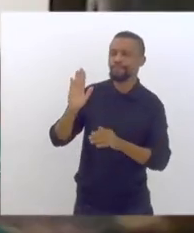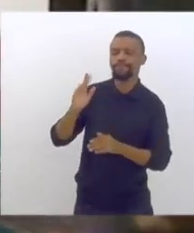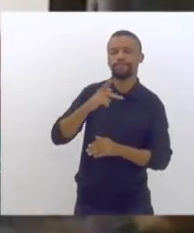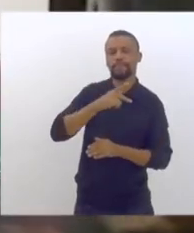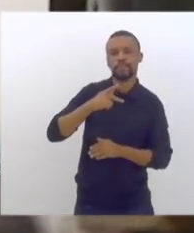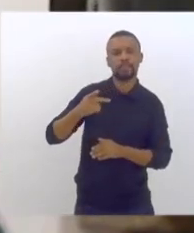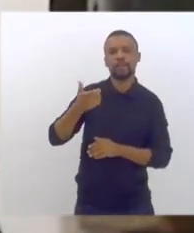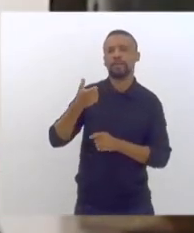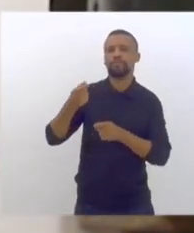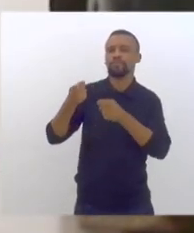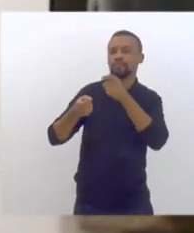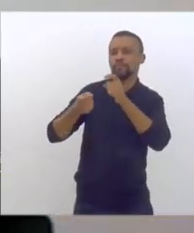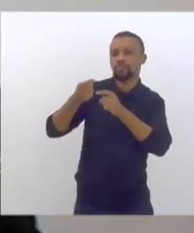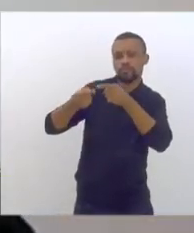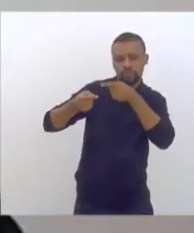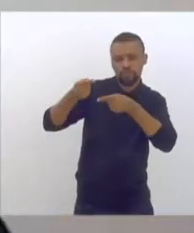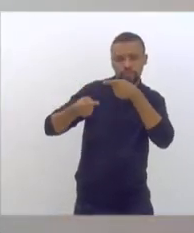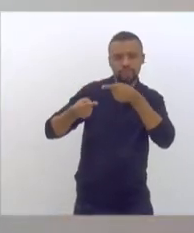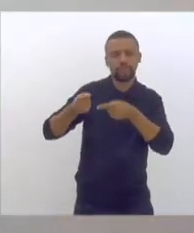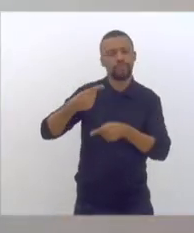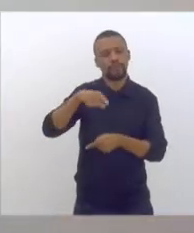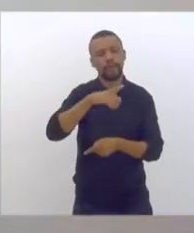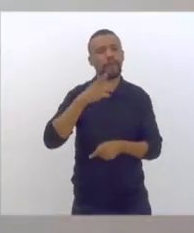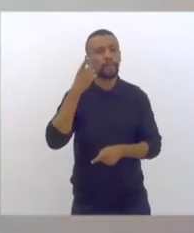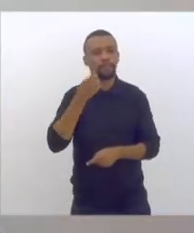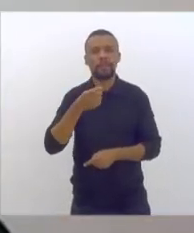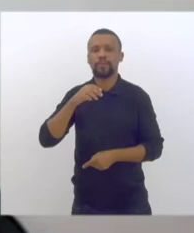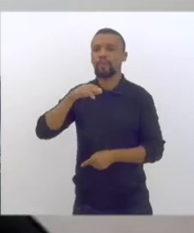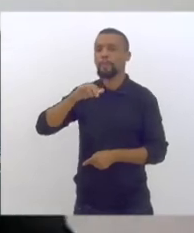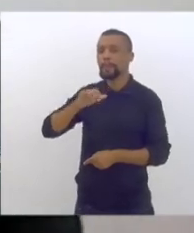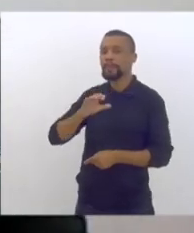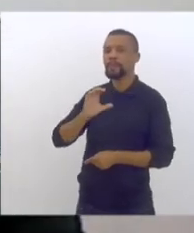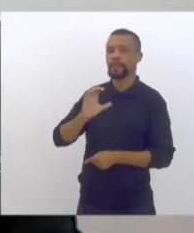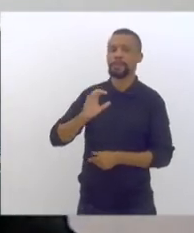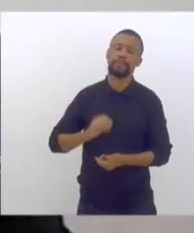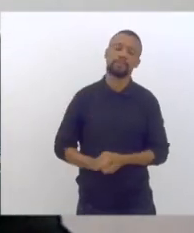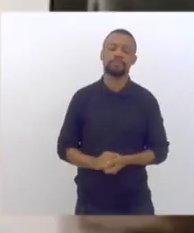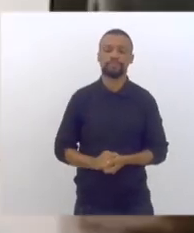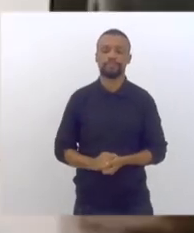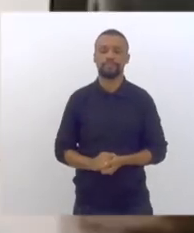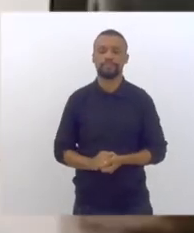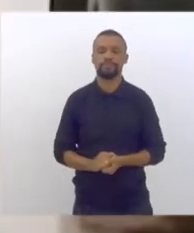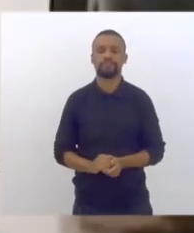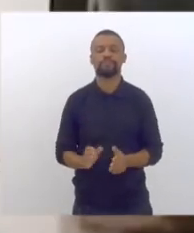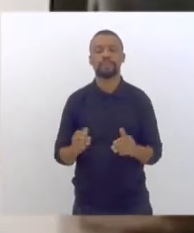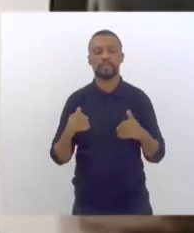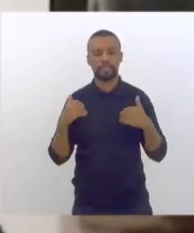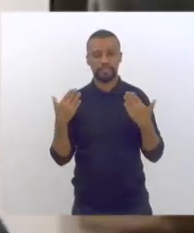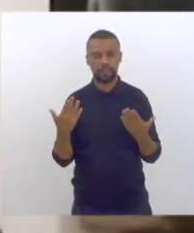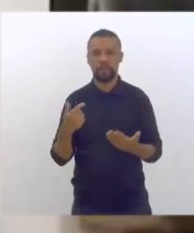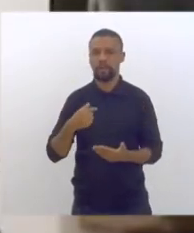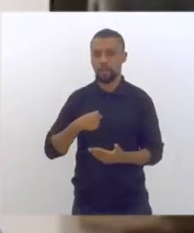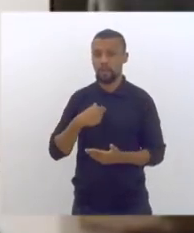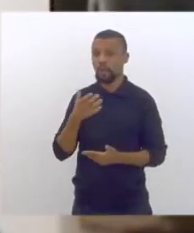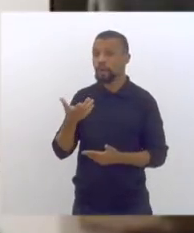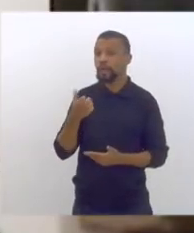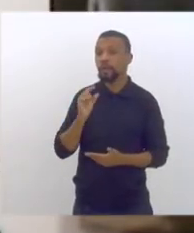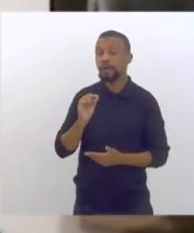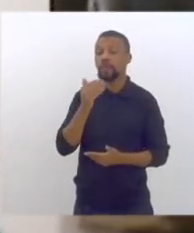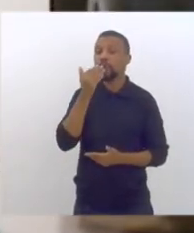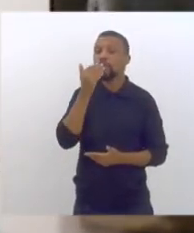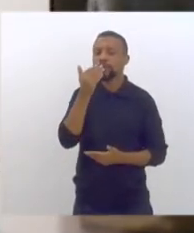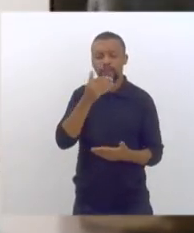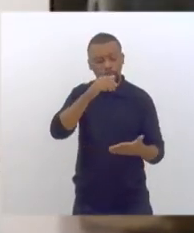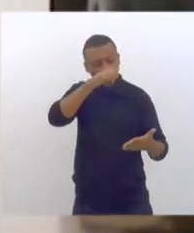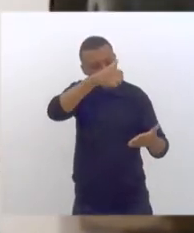Desculpa aí ó vai discutir deve tá caso link eu queria deixa eu ver aqui eu volto eu vou